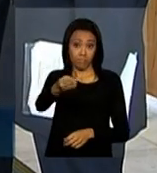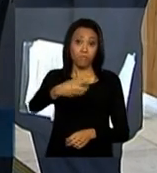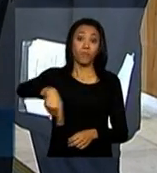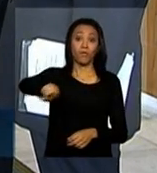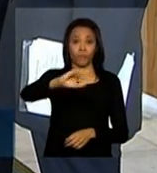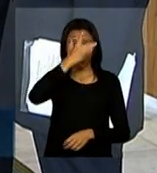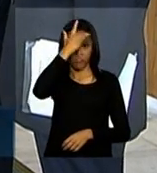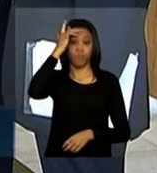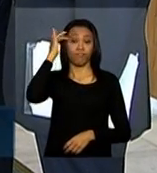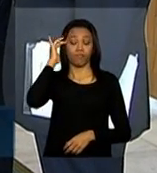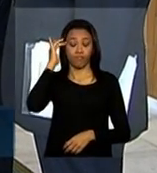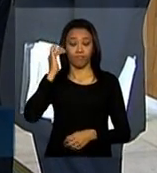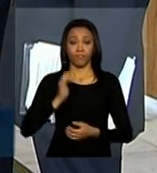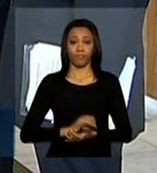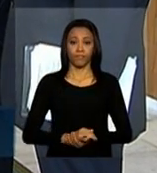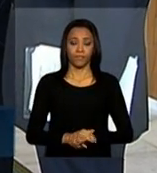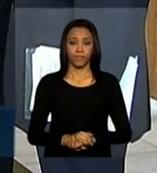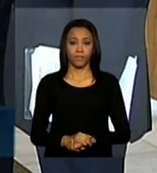habitantes.